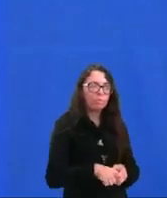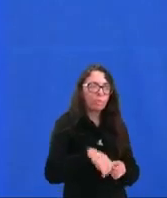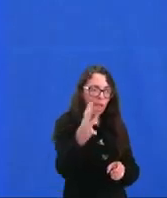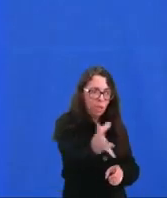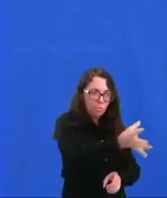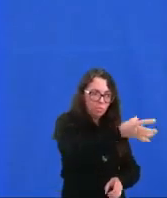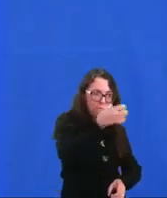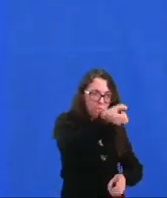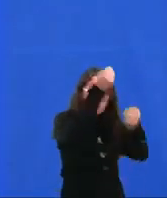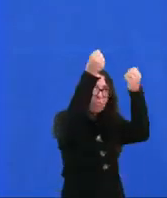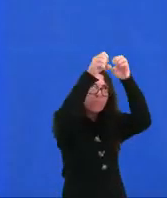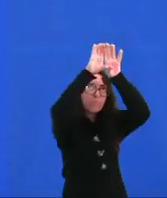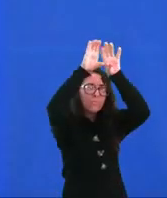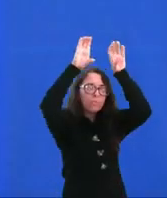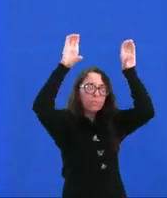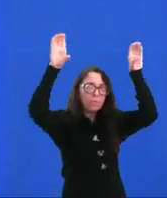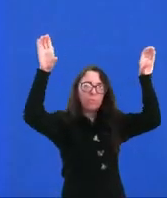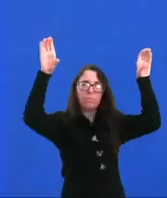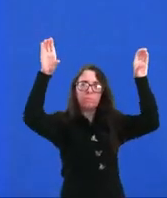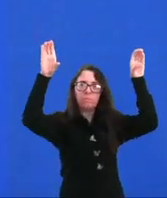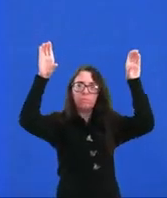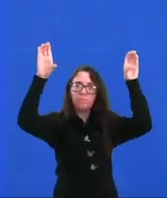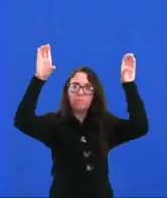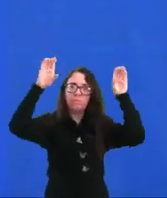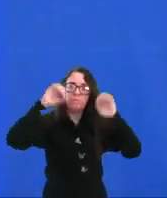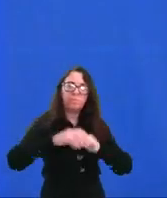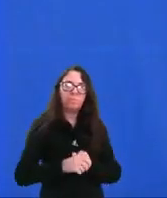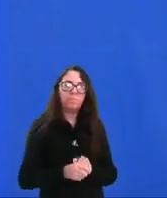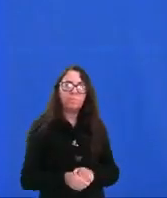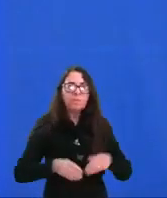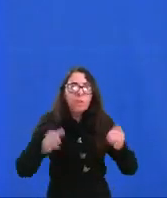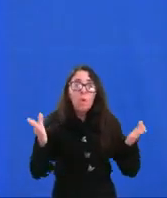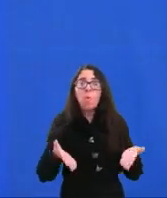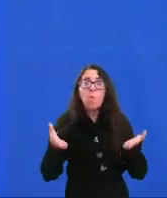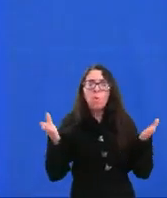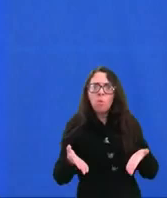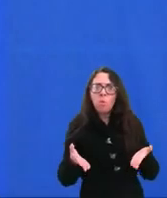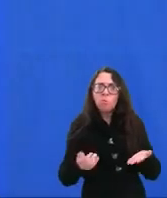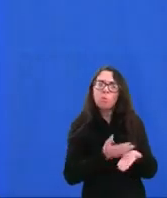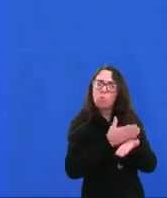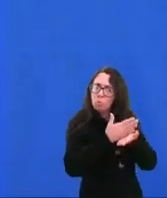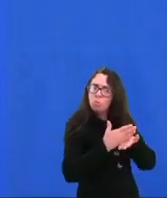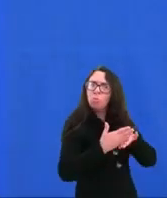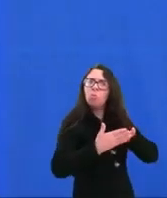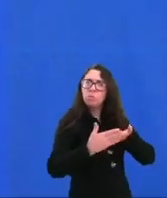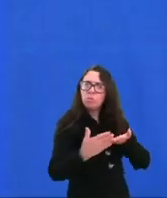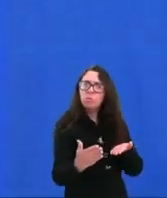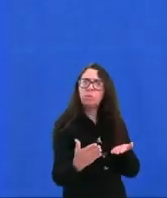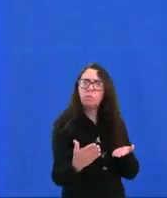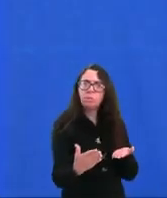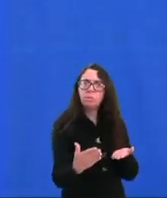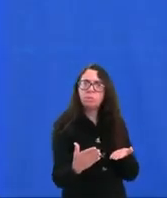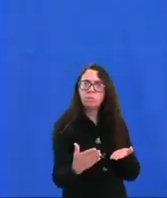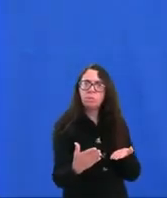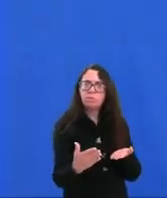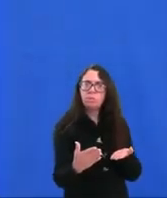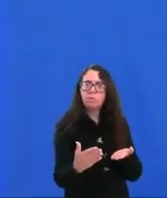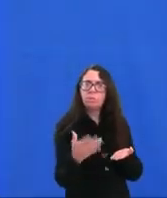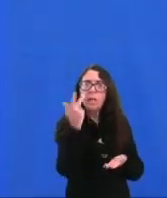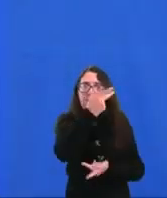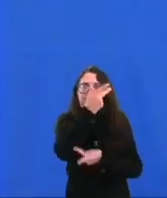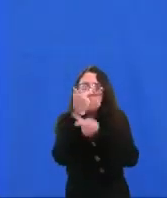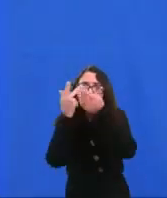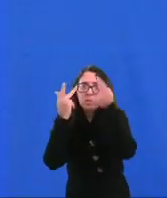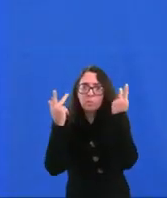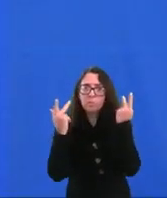de Cristo. E devem ser batizados em nome do Pai, do Filho e do Espírito Santo. E a igreja também deve, como Jesus